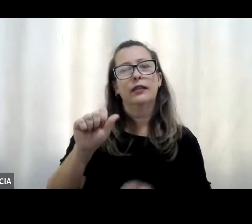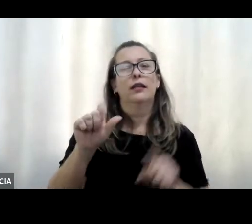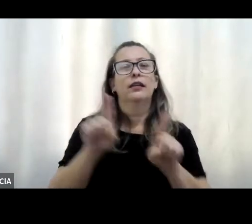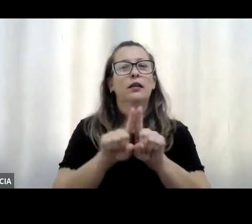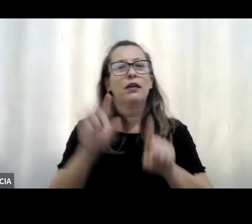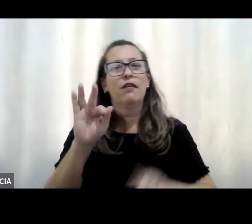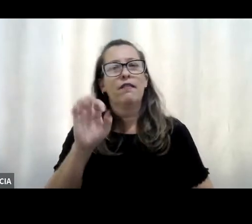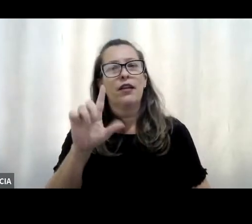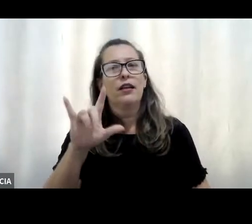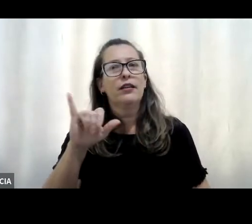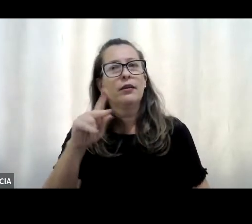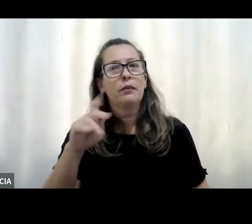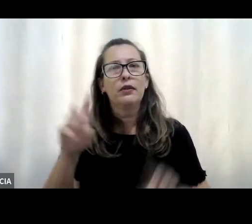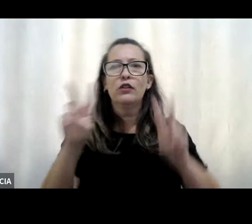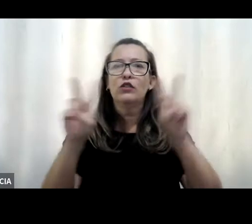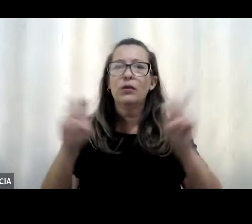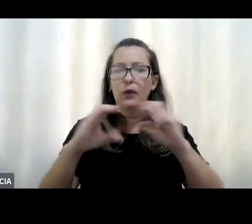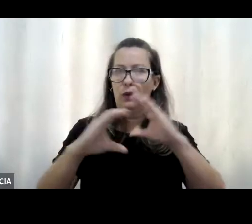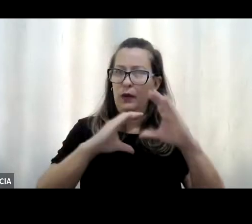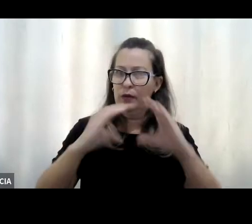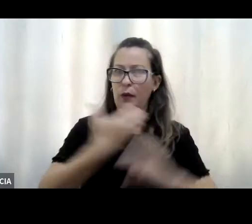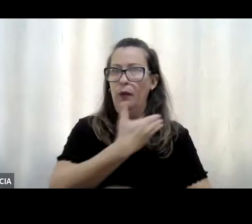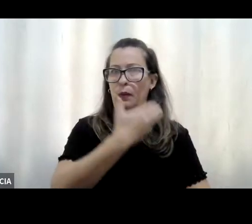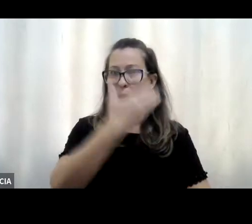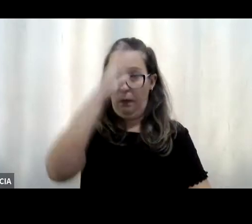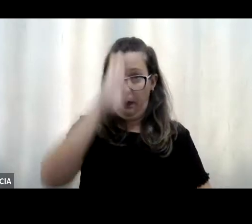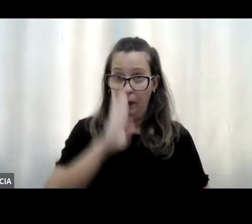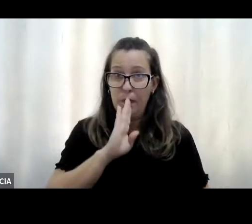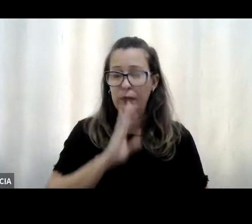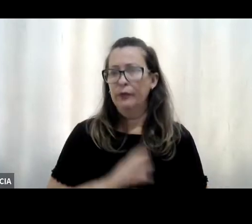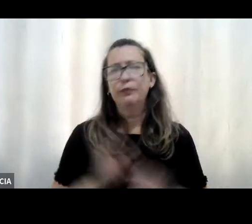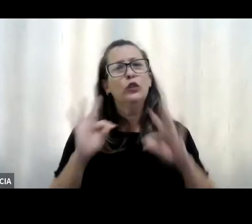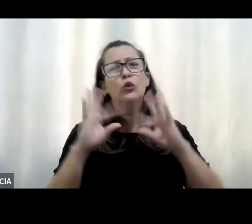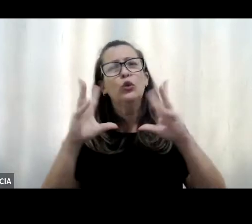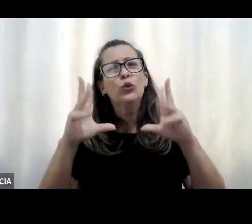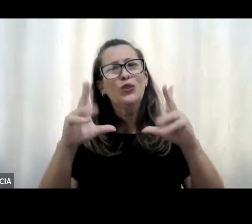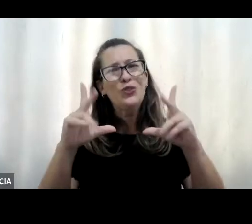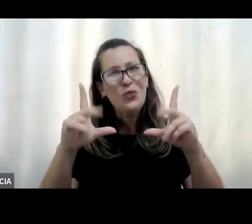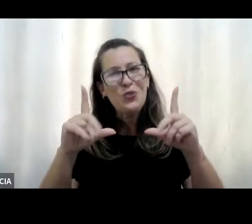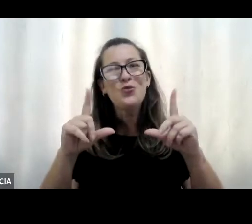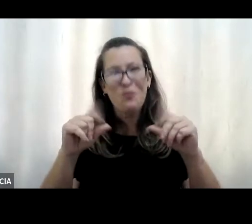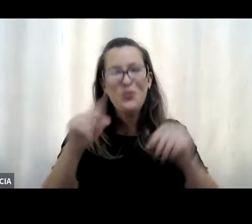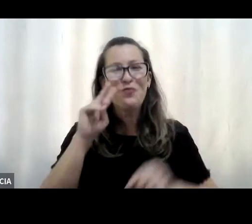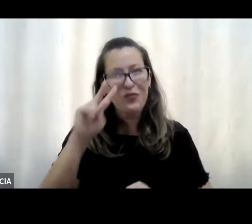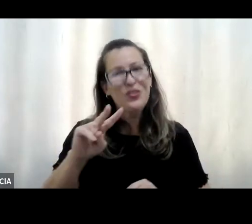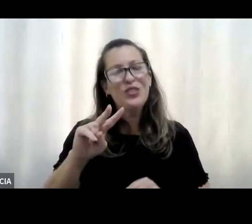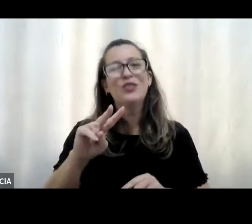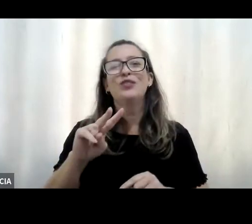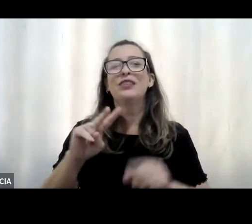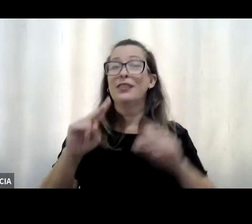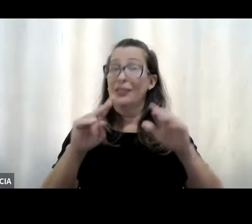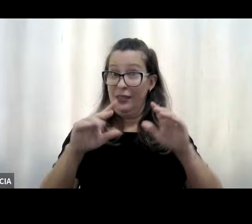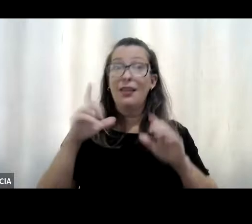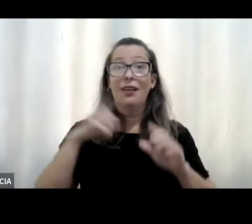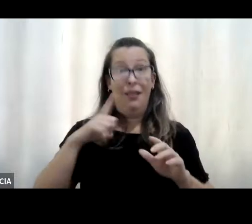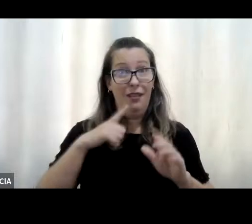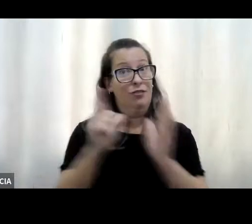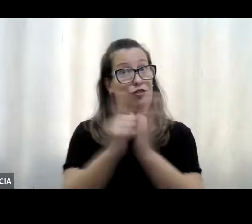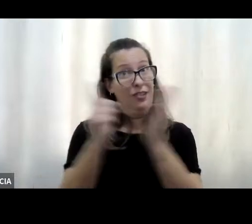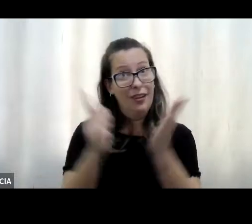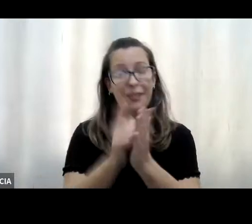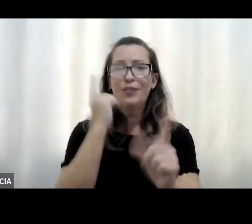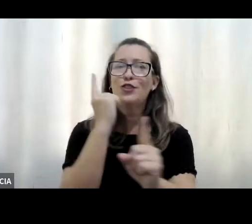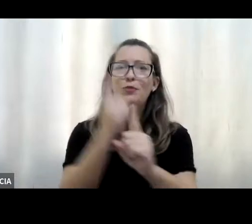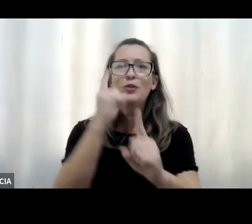pública. Todo mundo percebeu que a grande imprensa descobriu o SUS durante a pandemia, né? O jornalismo